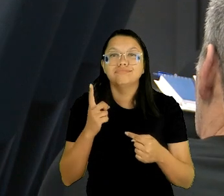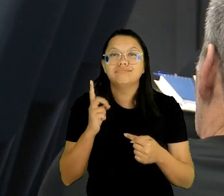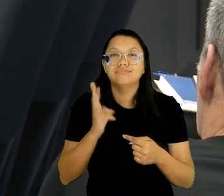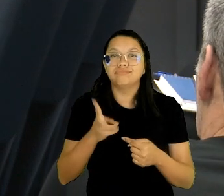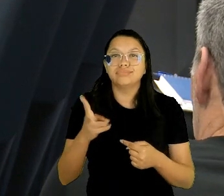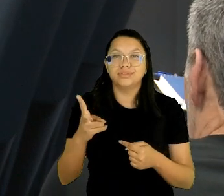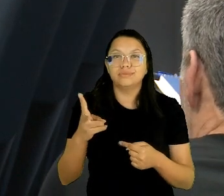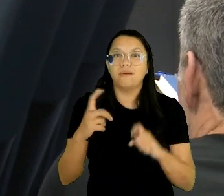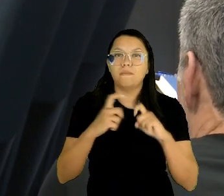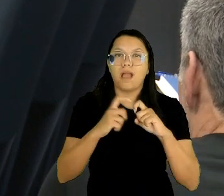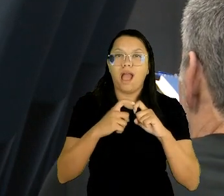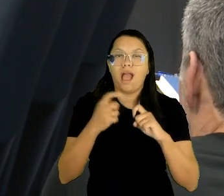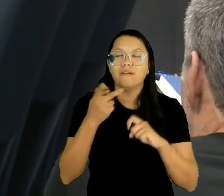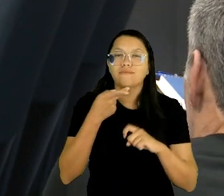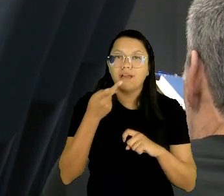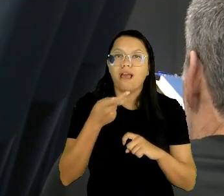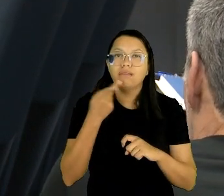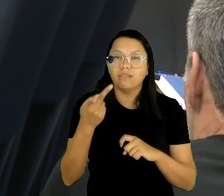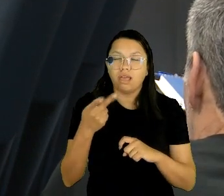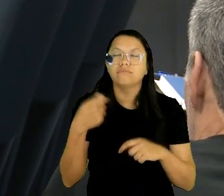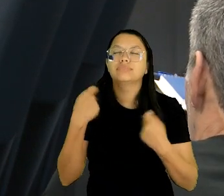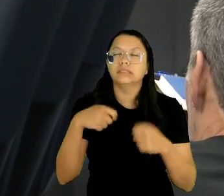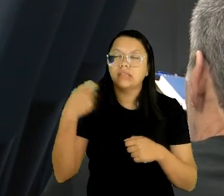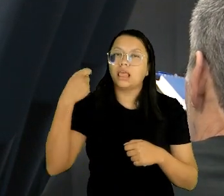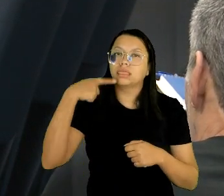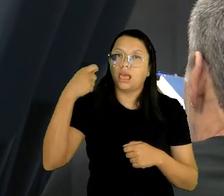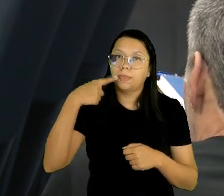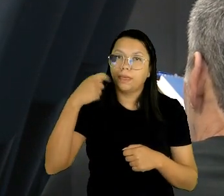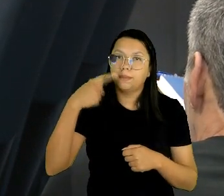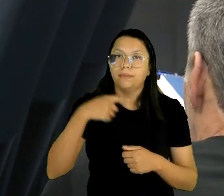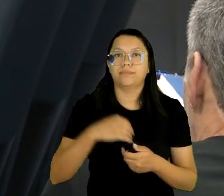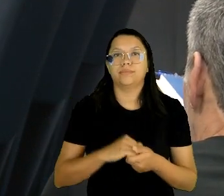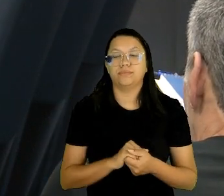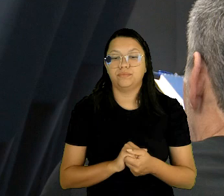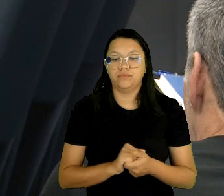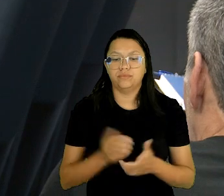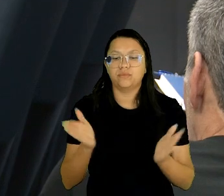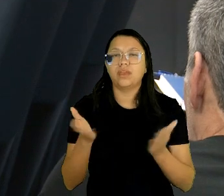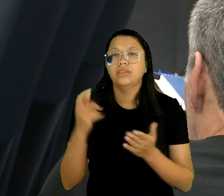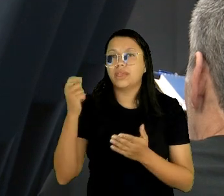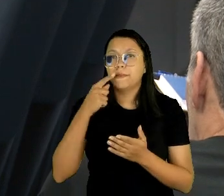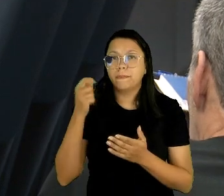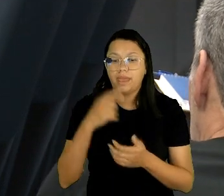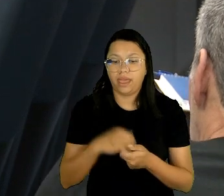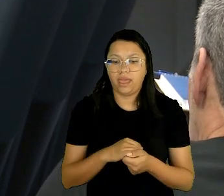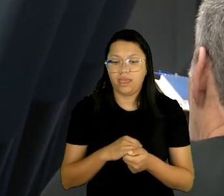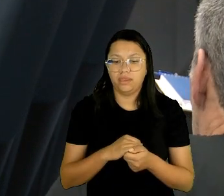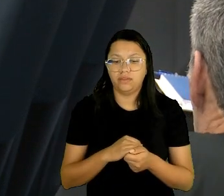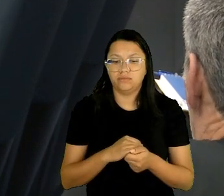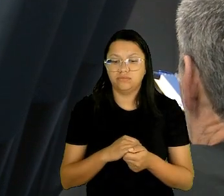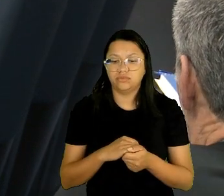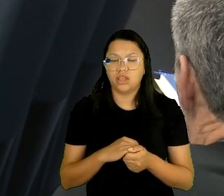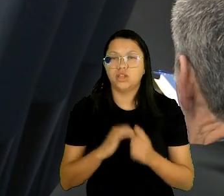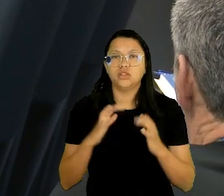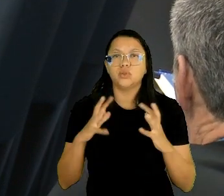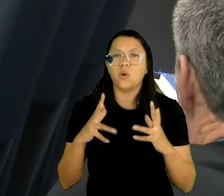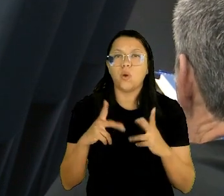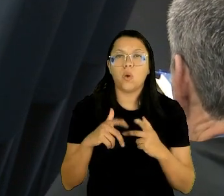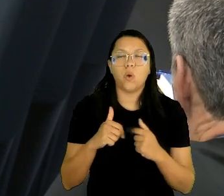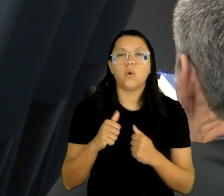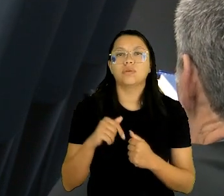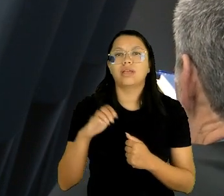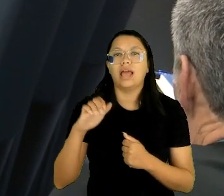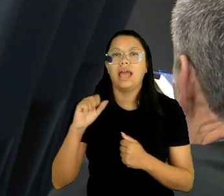mas mesmo assim a recomendação médica é para que ela tome o remédio. Esse remédio, todas